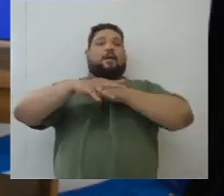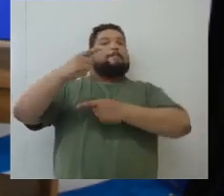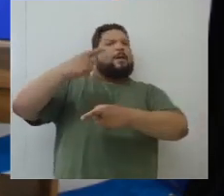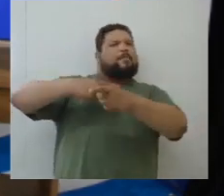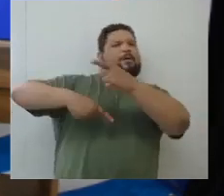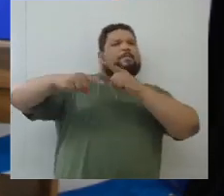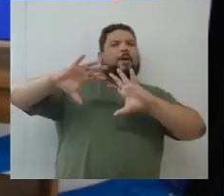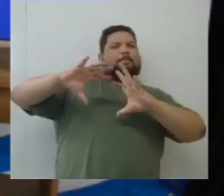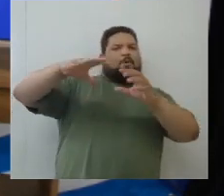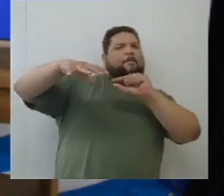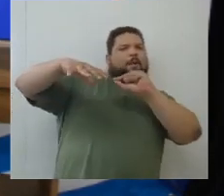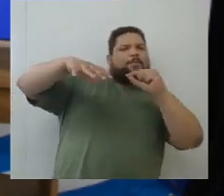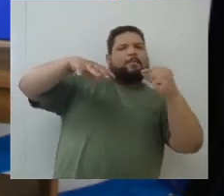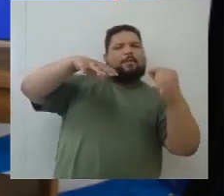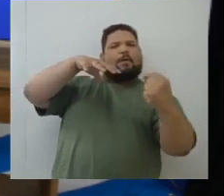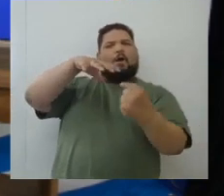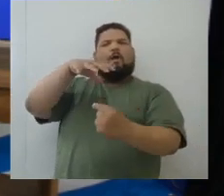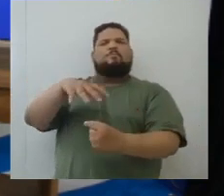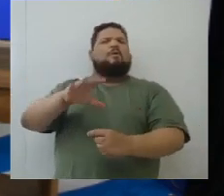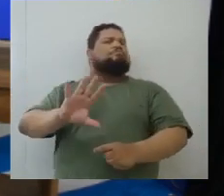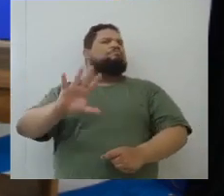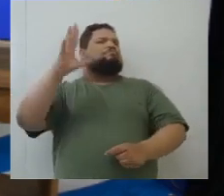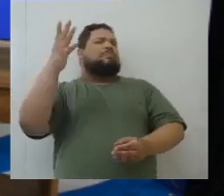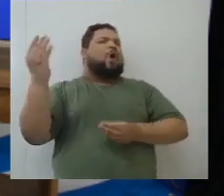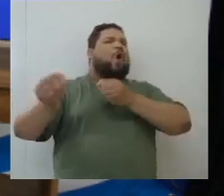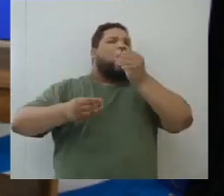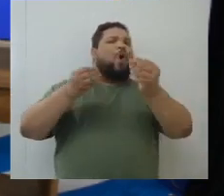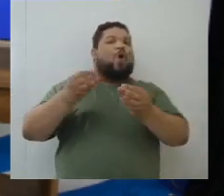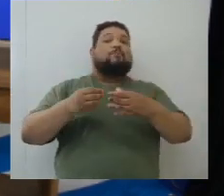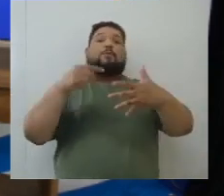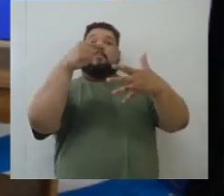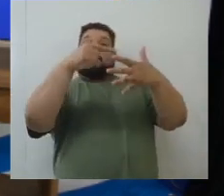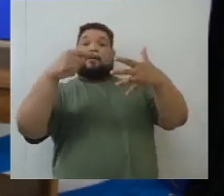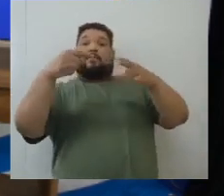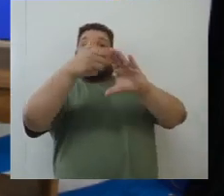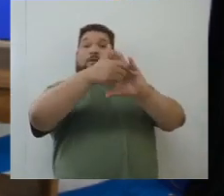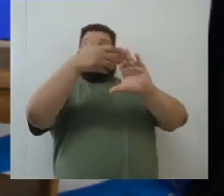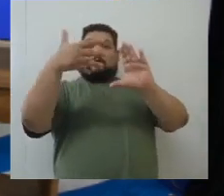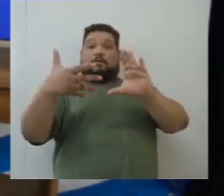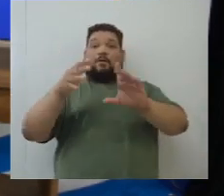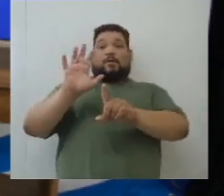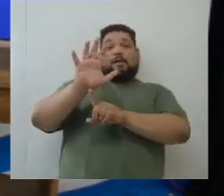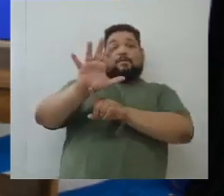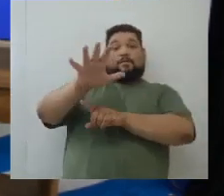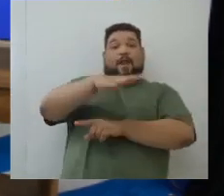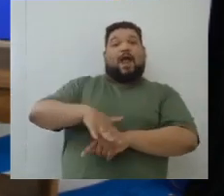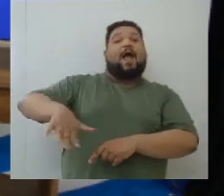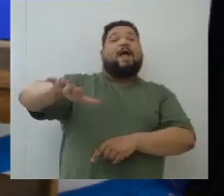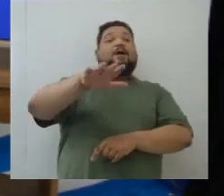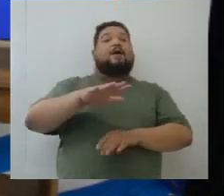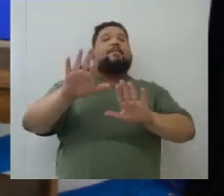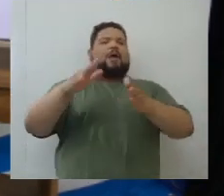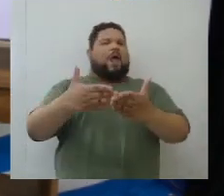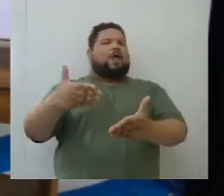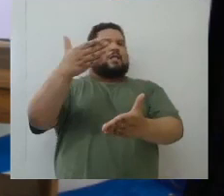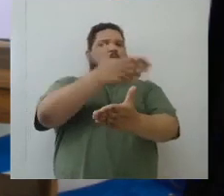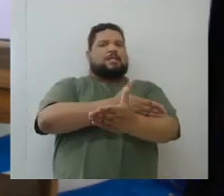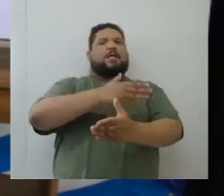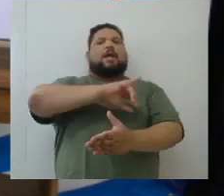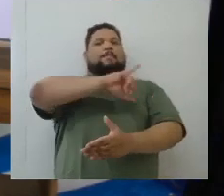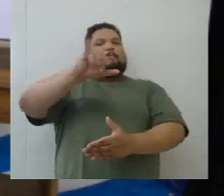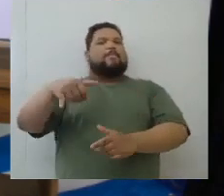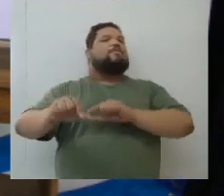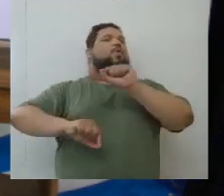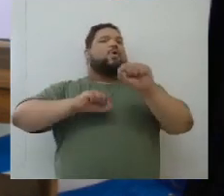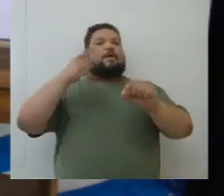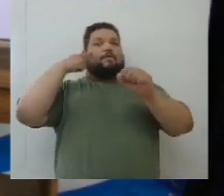do mundo, como é que isso aconteceu, quais foram os elementos, os fatores que influenciaram esse processo. Mas antes, eu queria que vocês